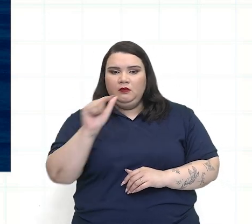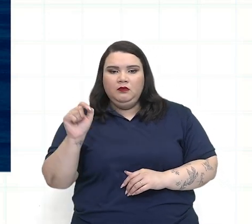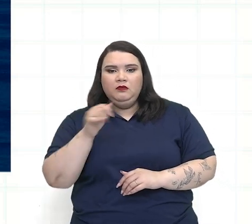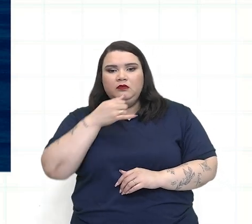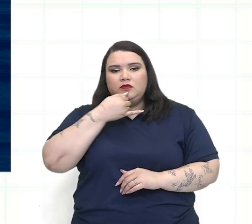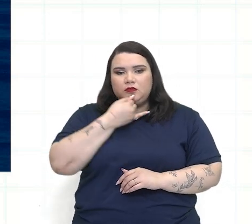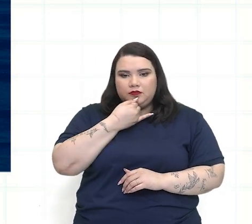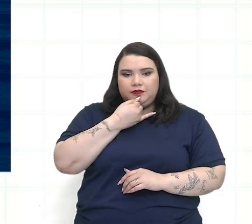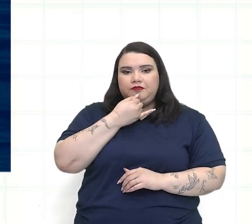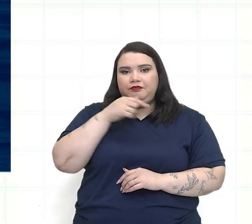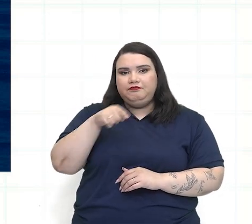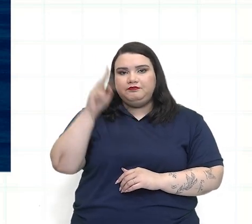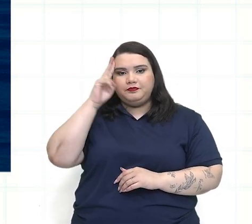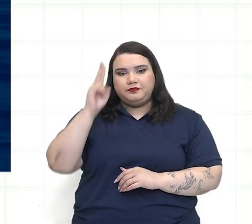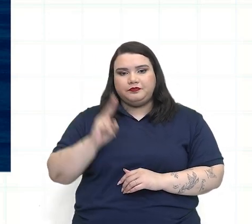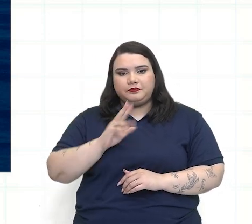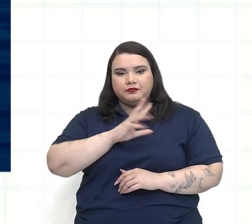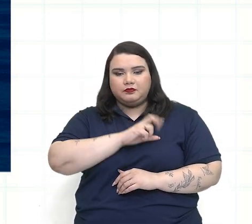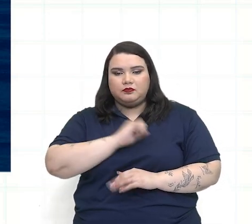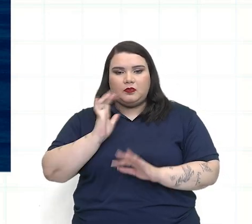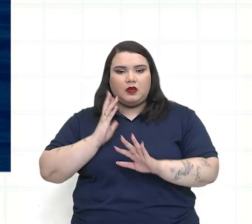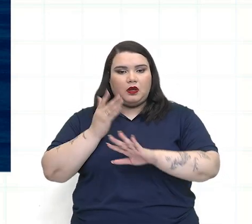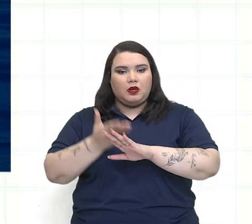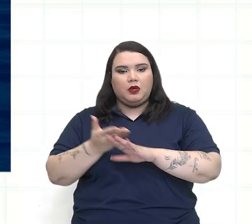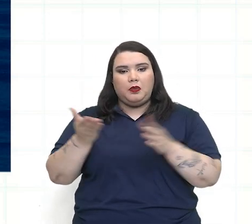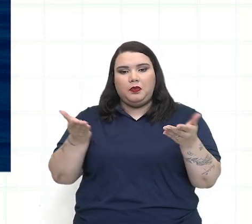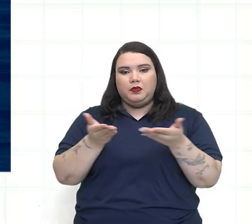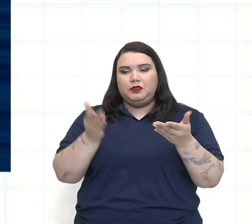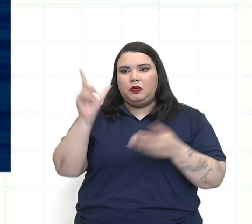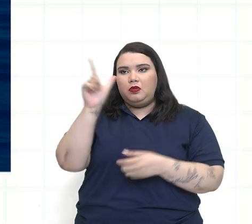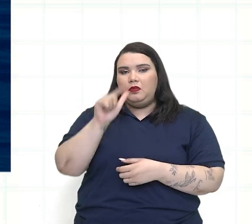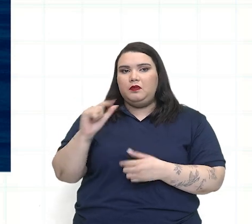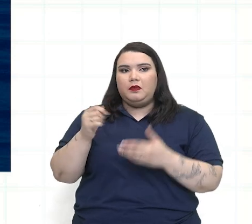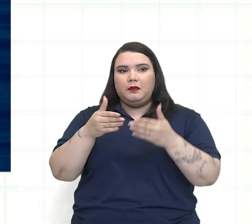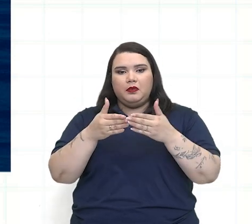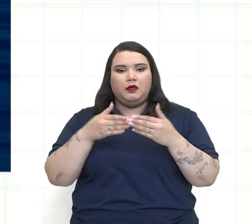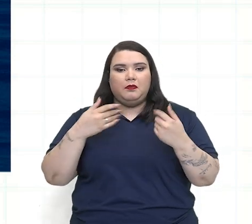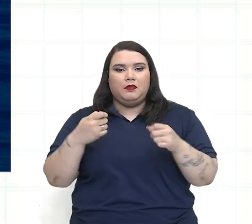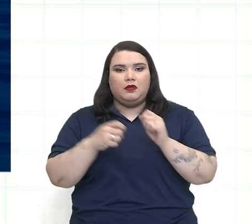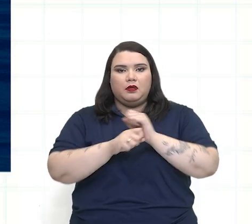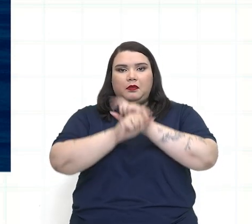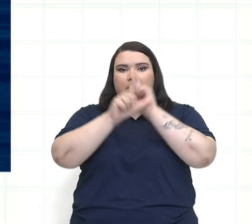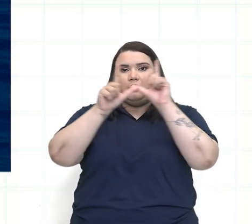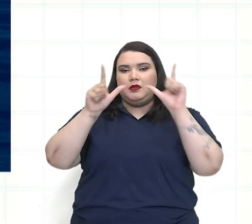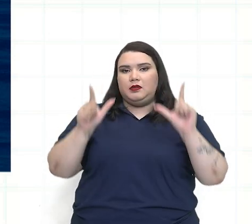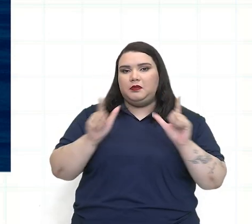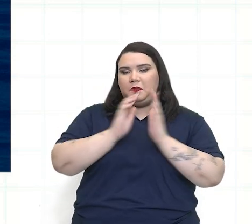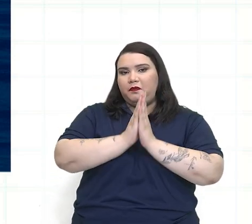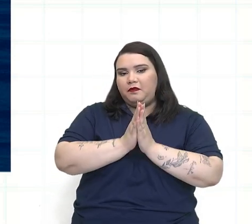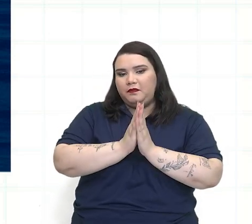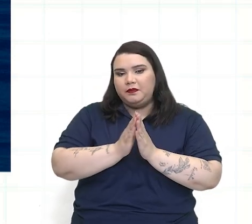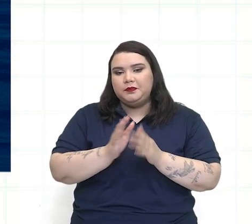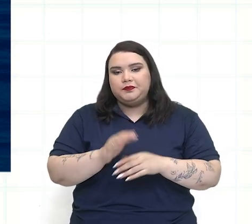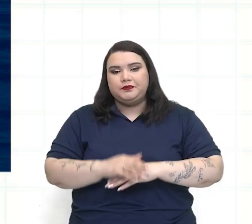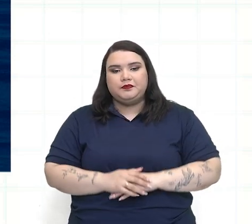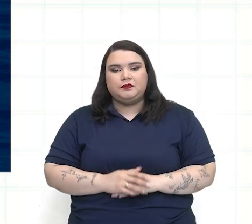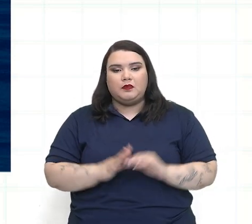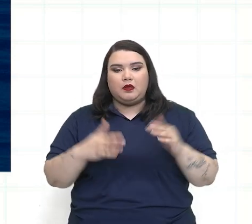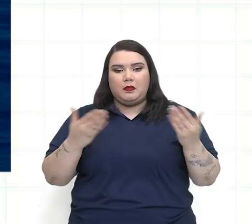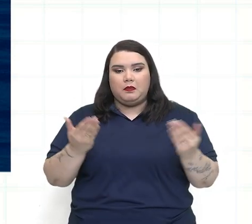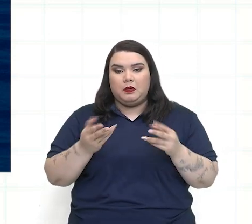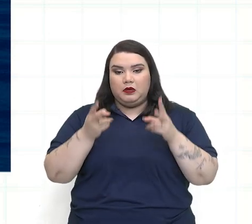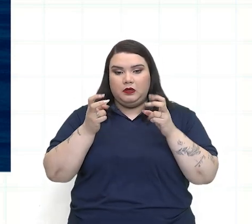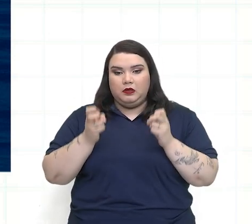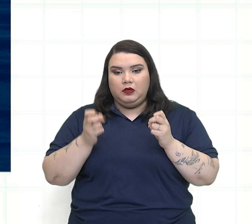triste com aquela história de amor que até hoje a lua insiste. Amanheça, por favor. Então, observe aqui que a lua considerou